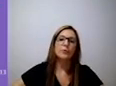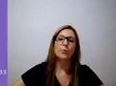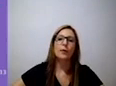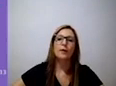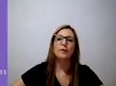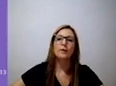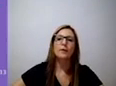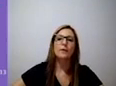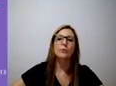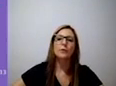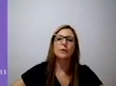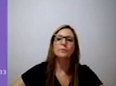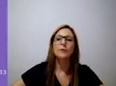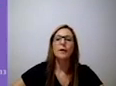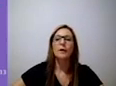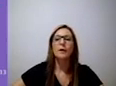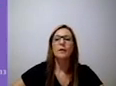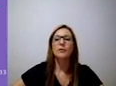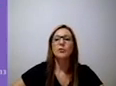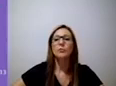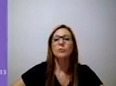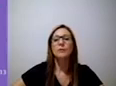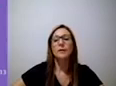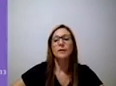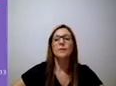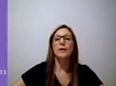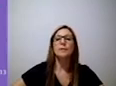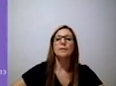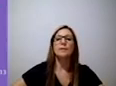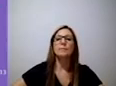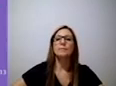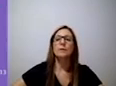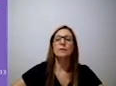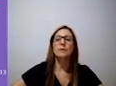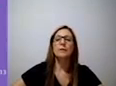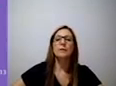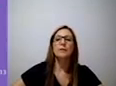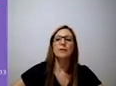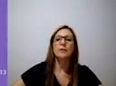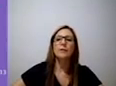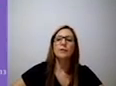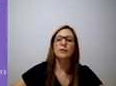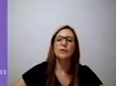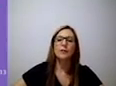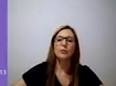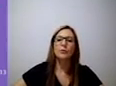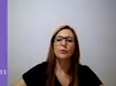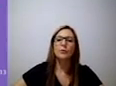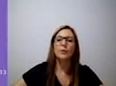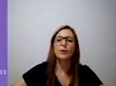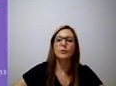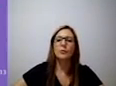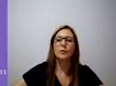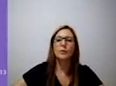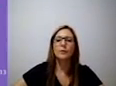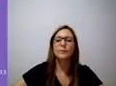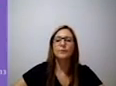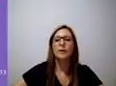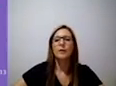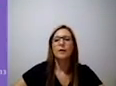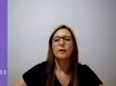de tomar, e ela dura de 1 a 3 meses. Então, você fica livre de ficar tomando o remédio toda